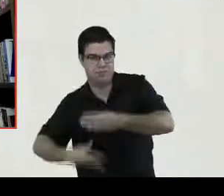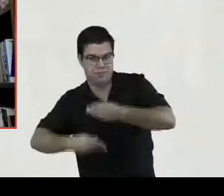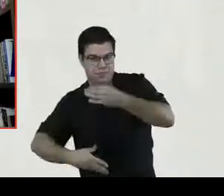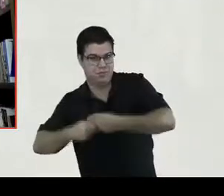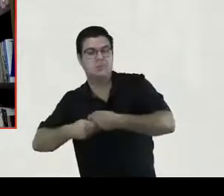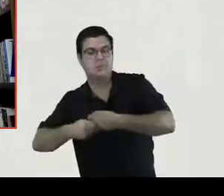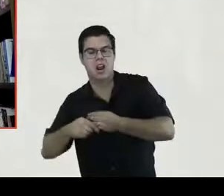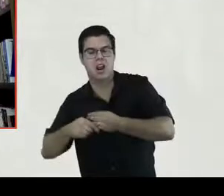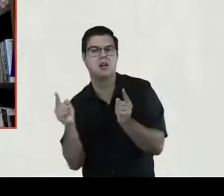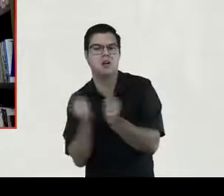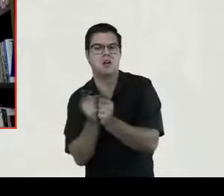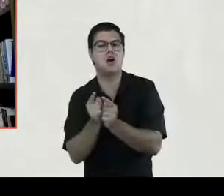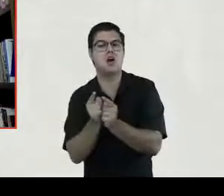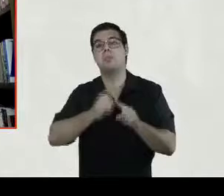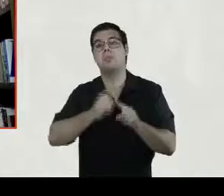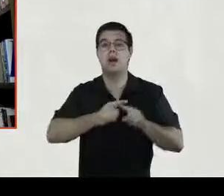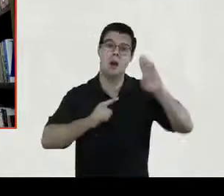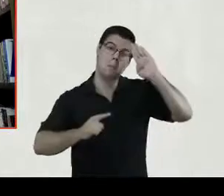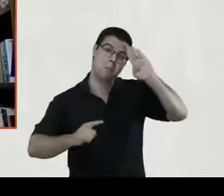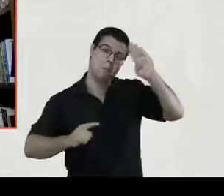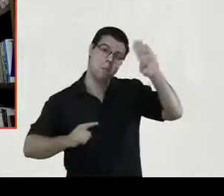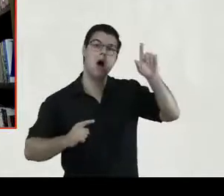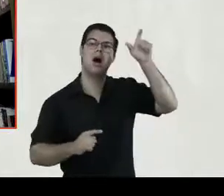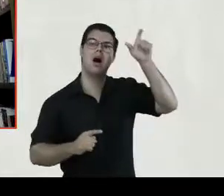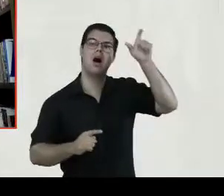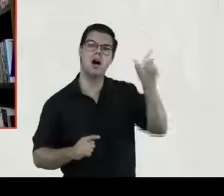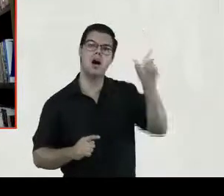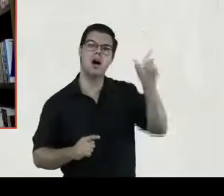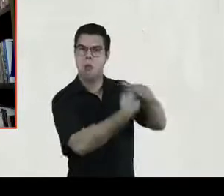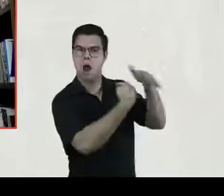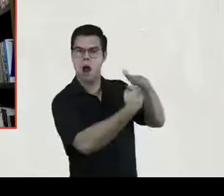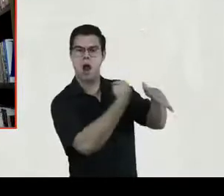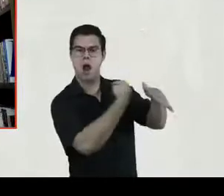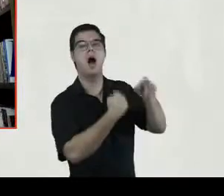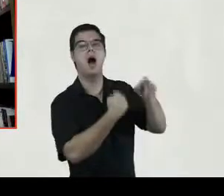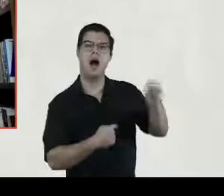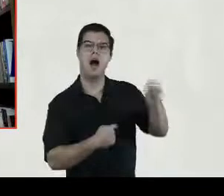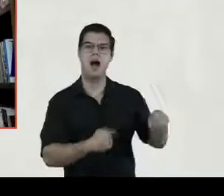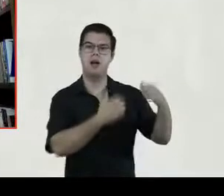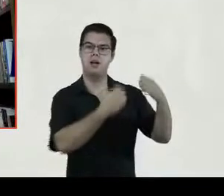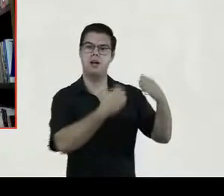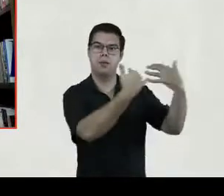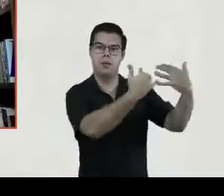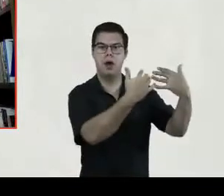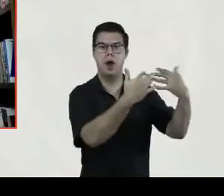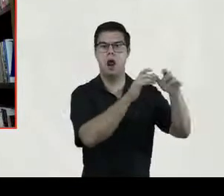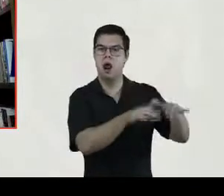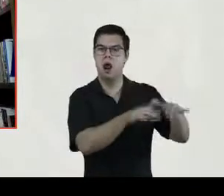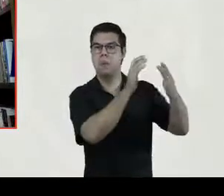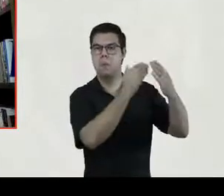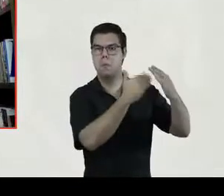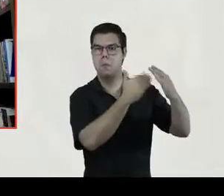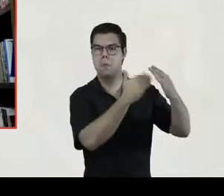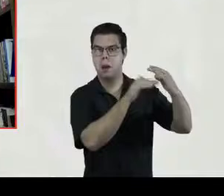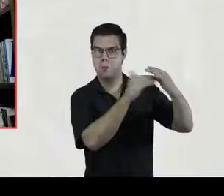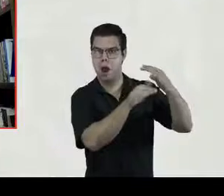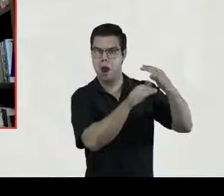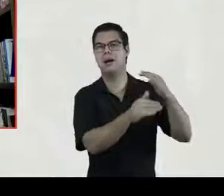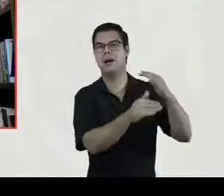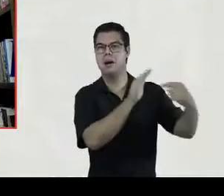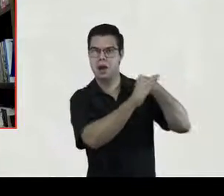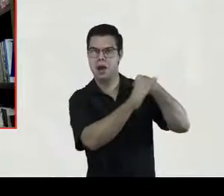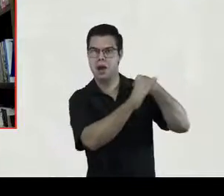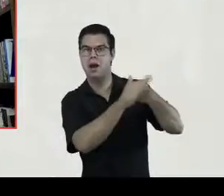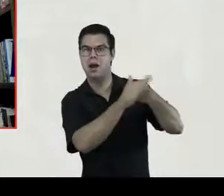prioridade às colocações formuladas pela plateia, que eu já destaquei aqui, mas também para não